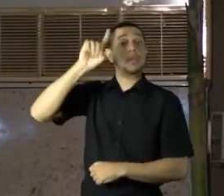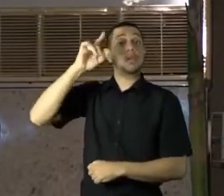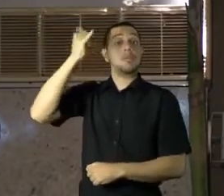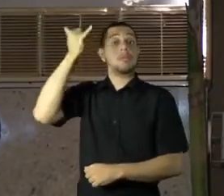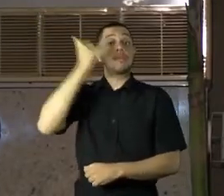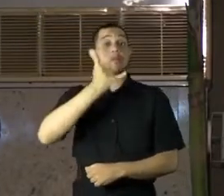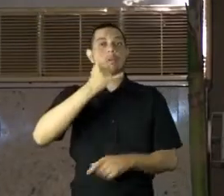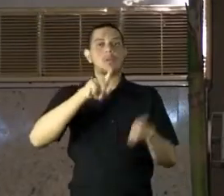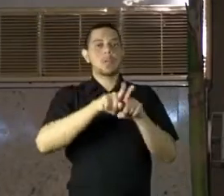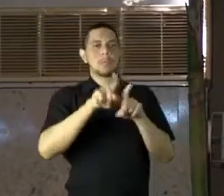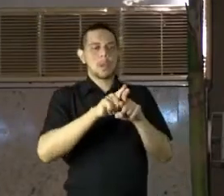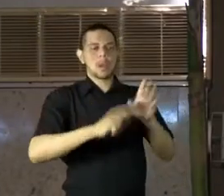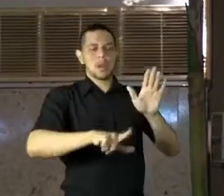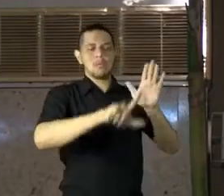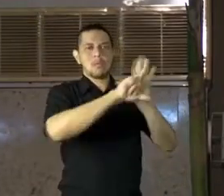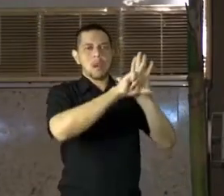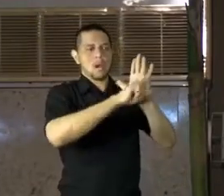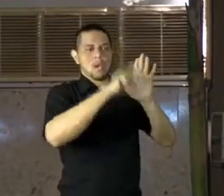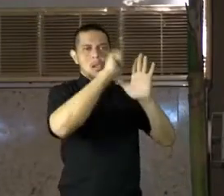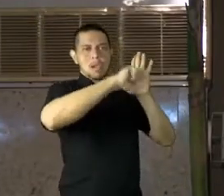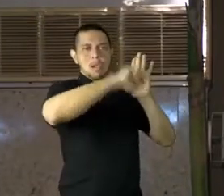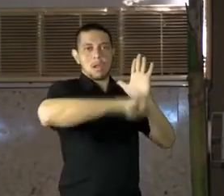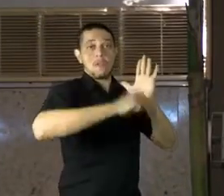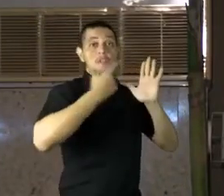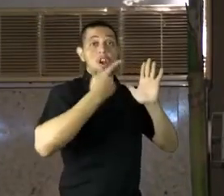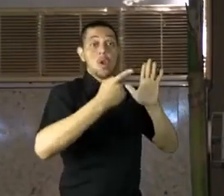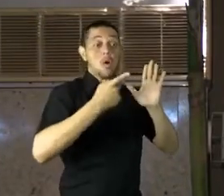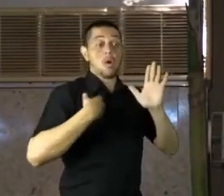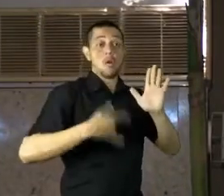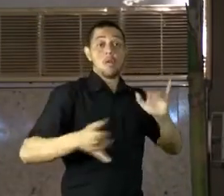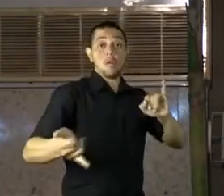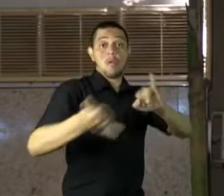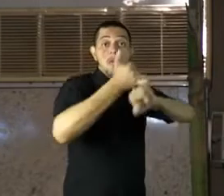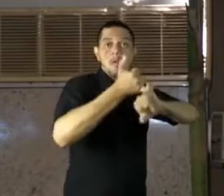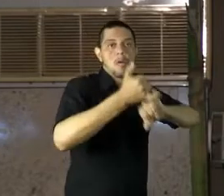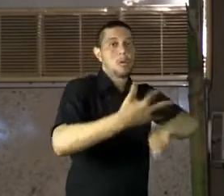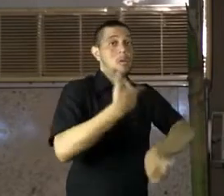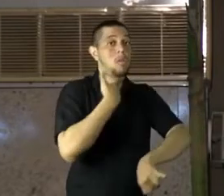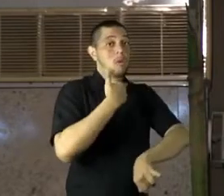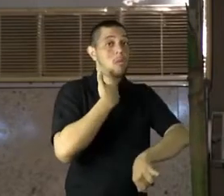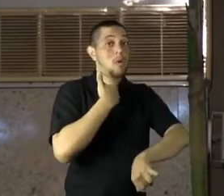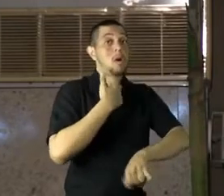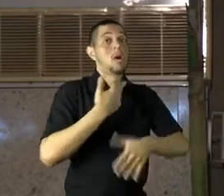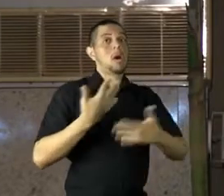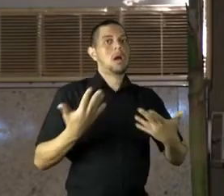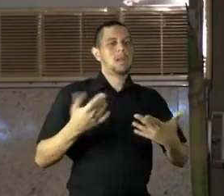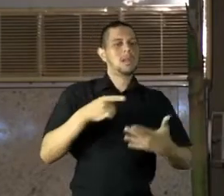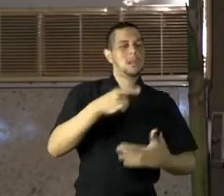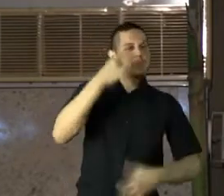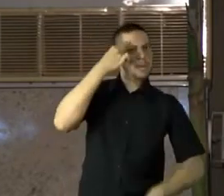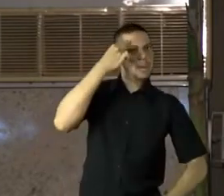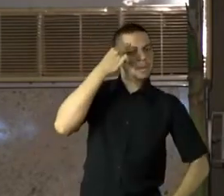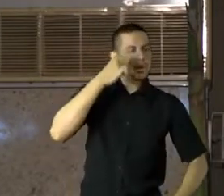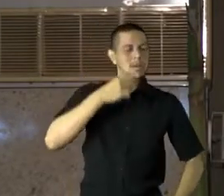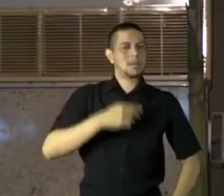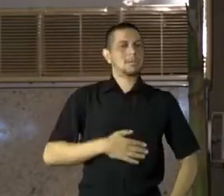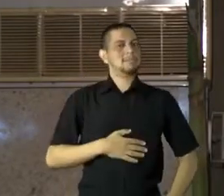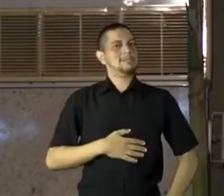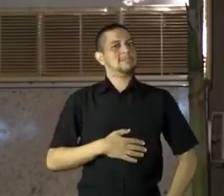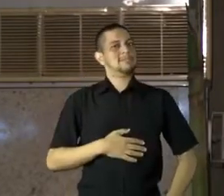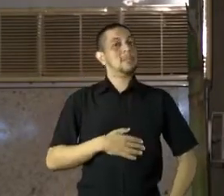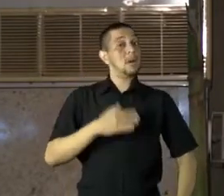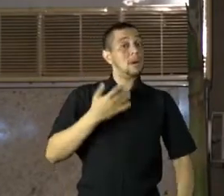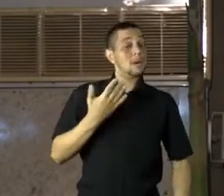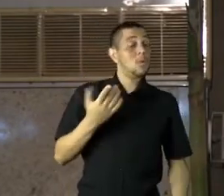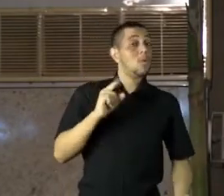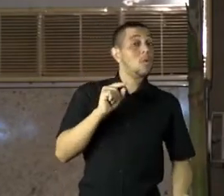escreveu na sua lei nos Dez Mandamentos não adulterarás esse modo de pensar acredita